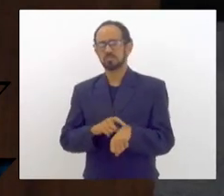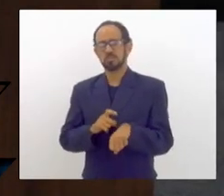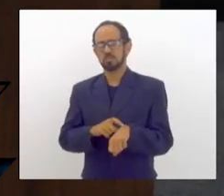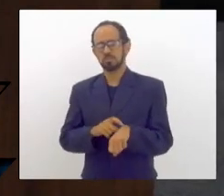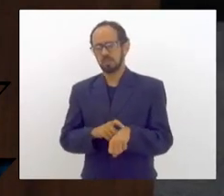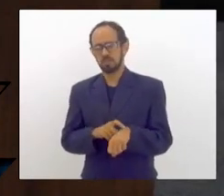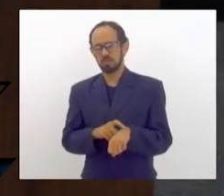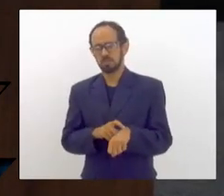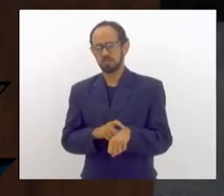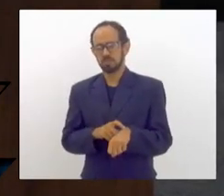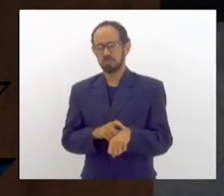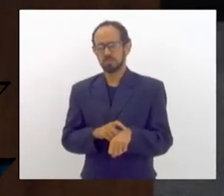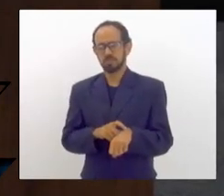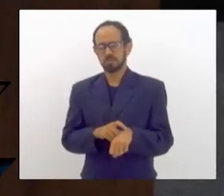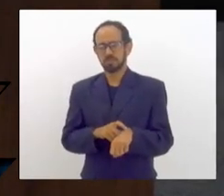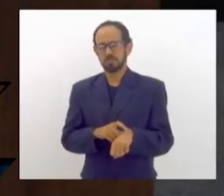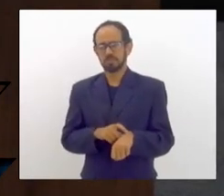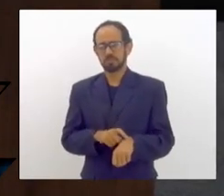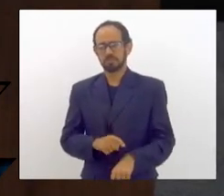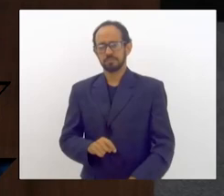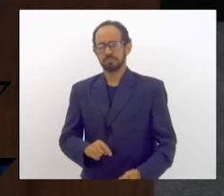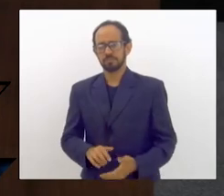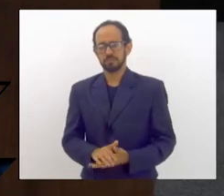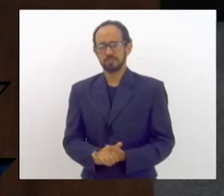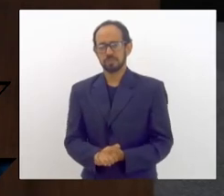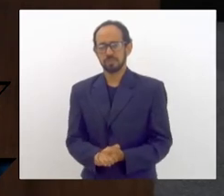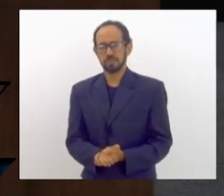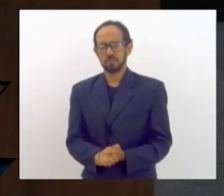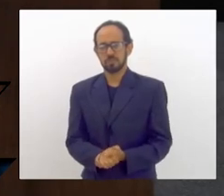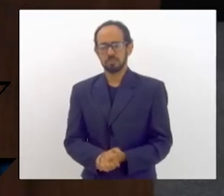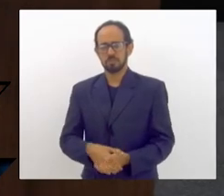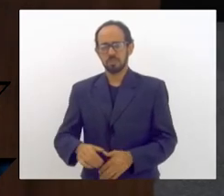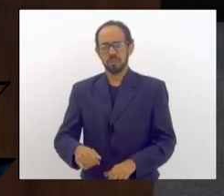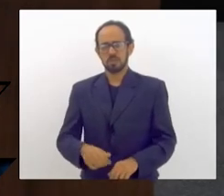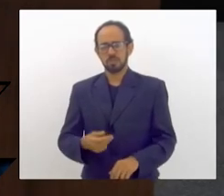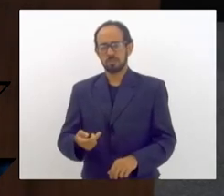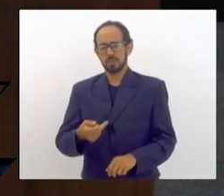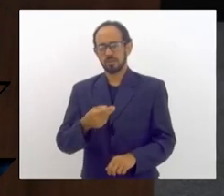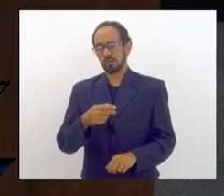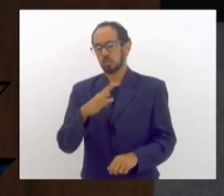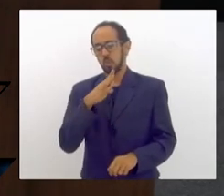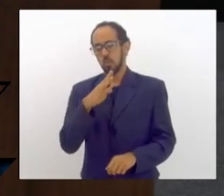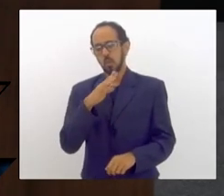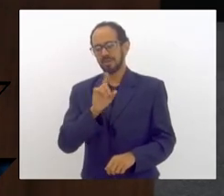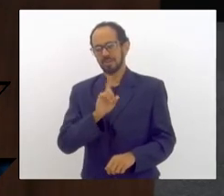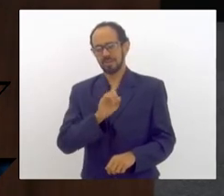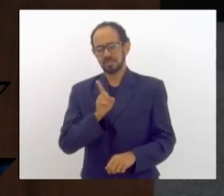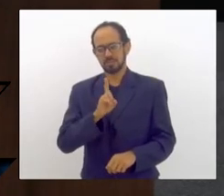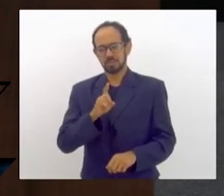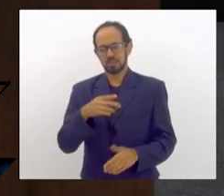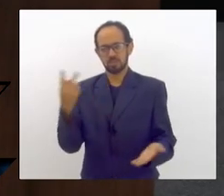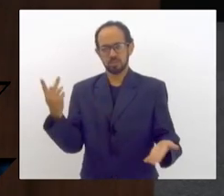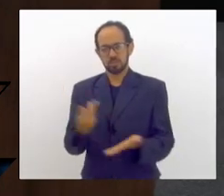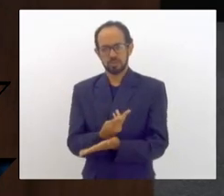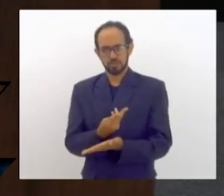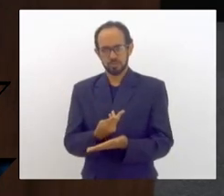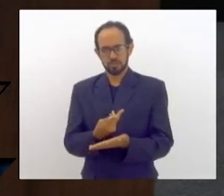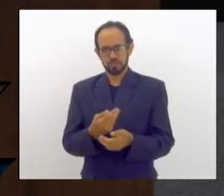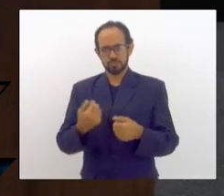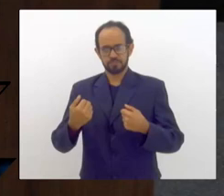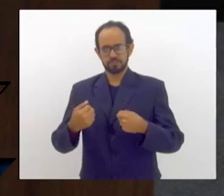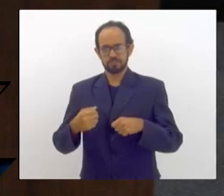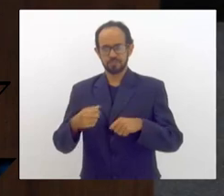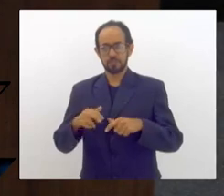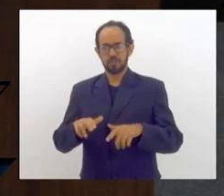tema, enquanto pouco se contribui com a cidade e muito se fala sem conhecer a nossa realidade e as nossas demandas.